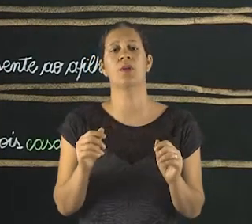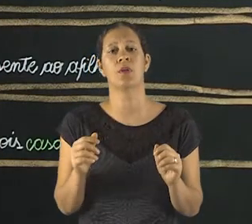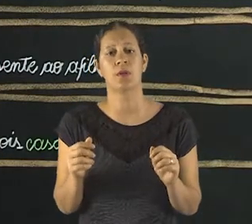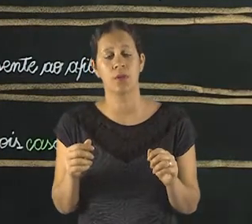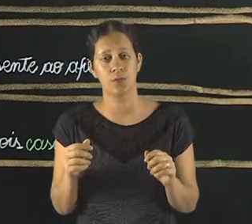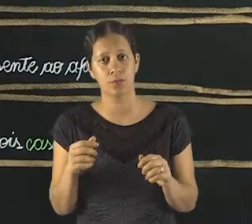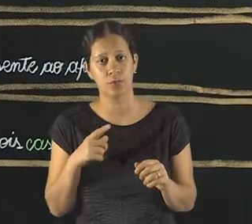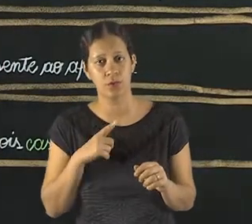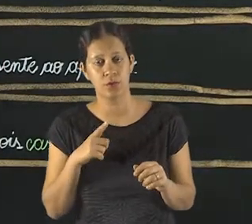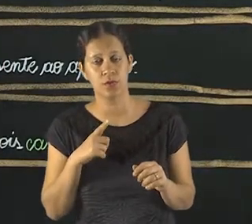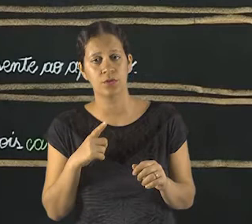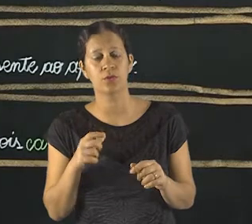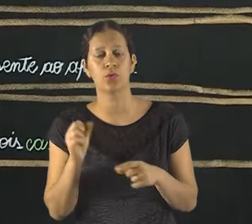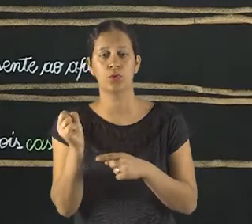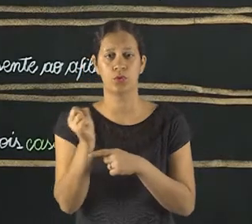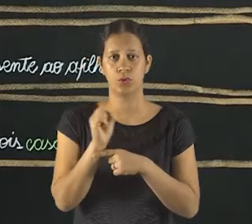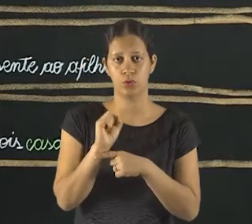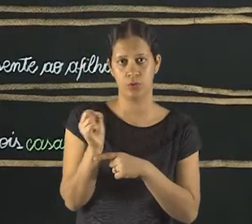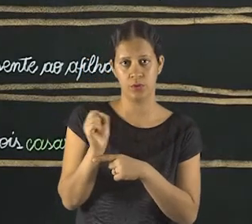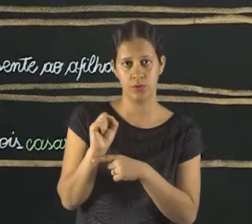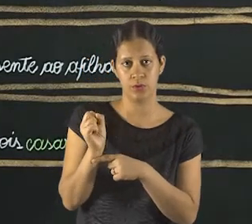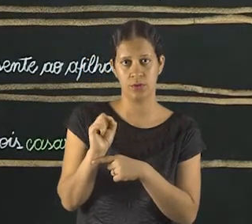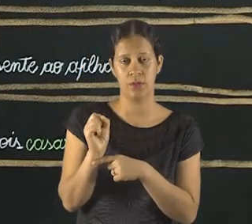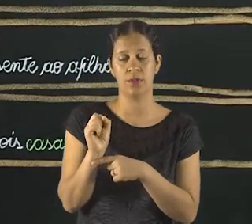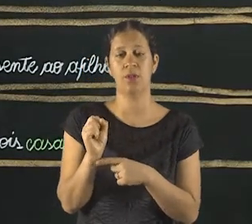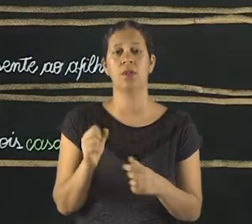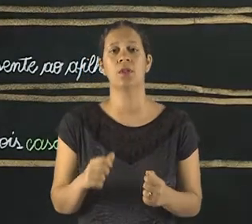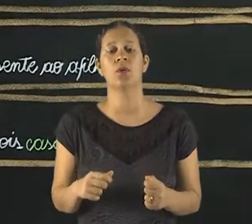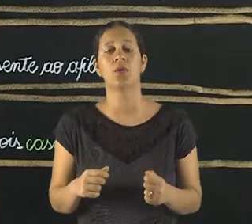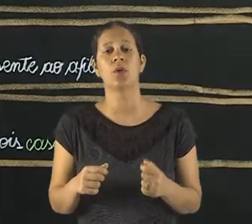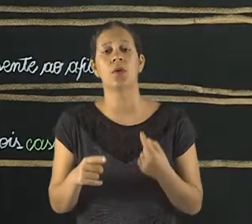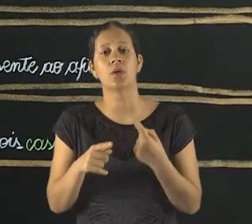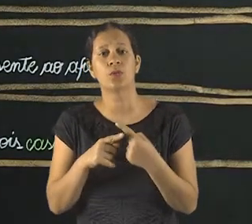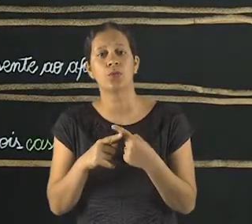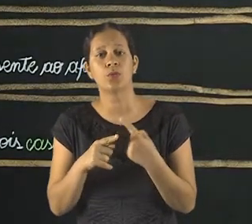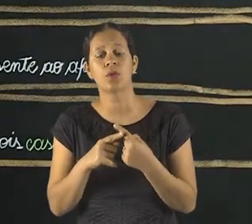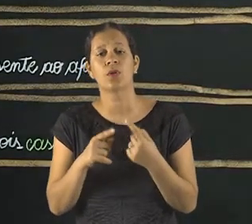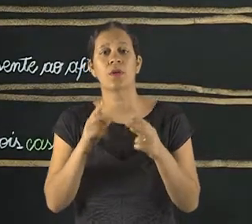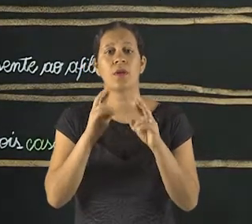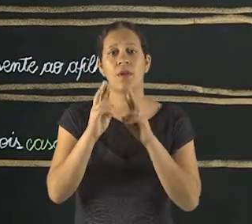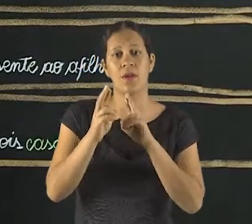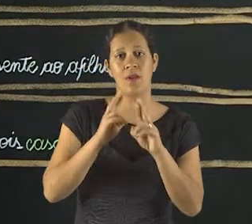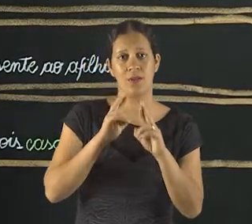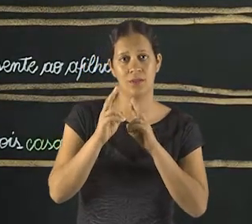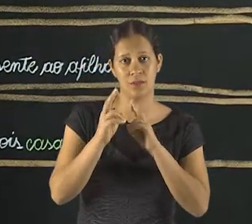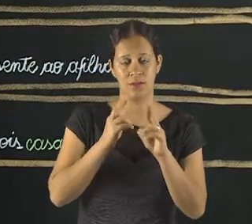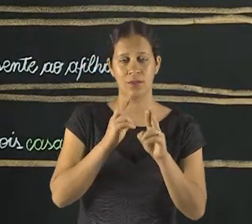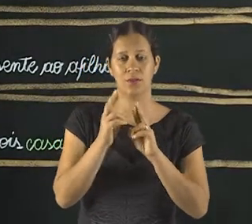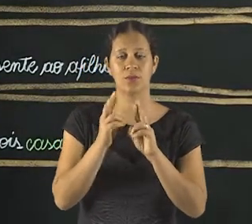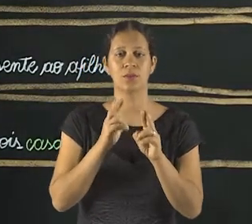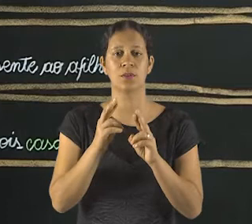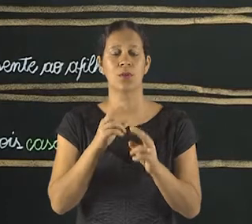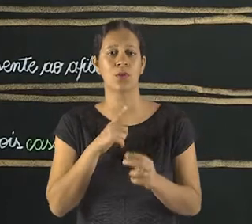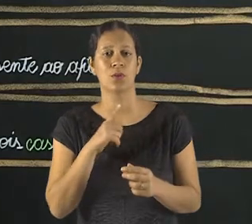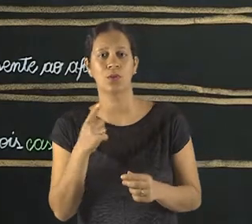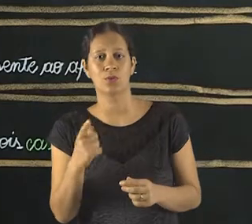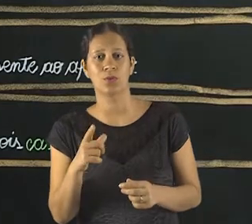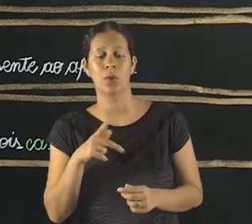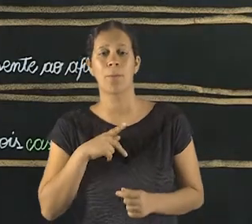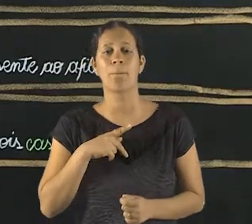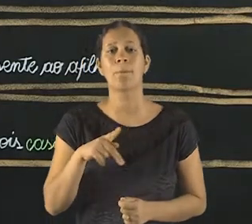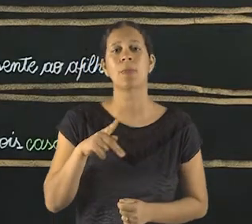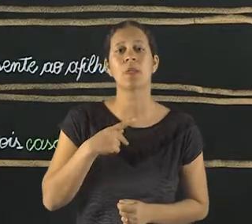dos verbos geralmente serão expressos por meio de substantivos. Então perceba, por que eu digo que é uma relação direta? Porque não há